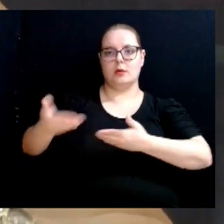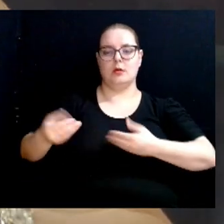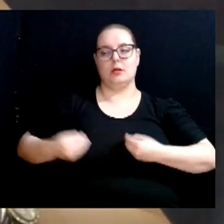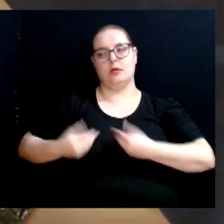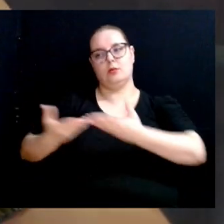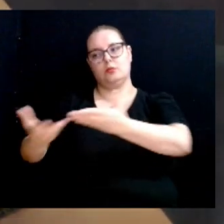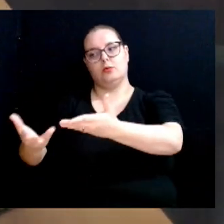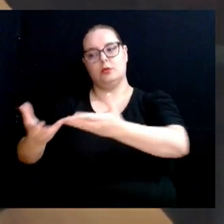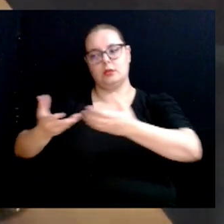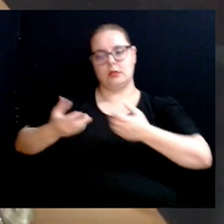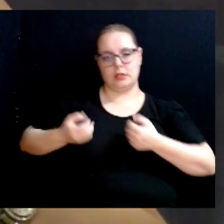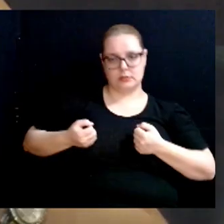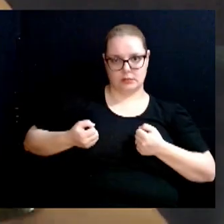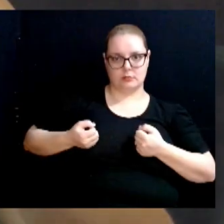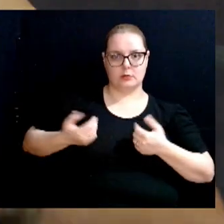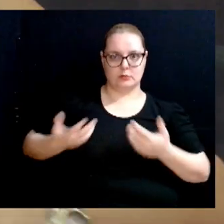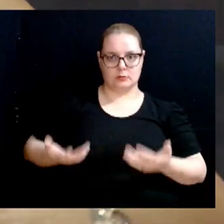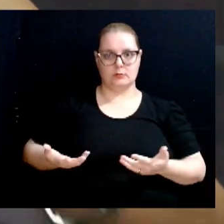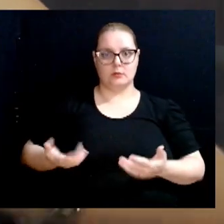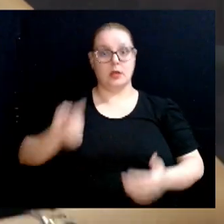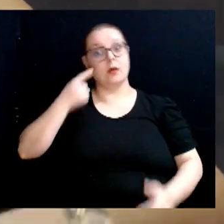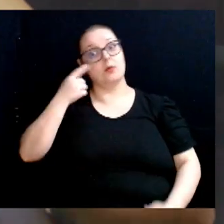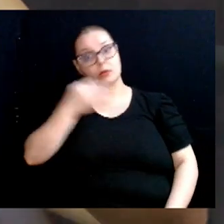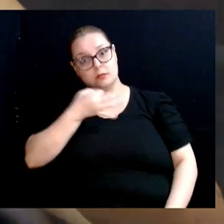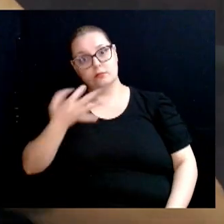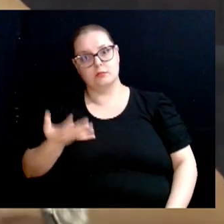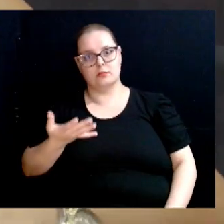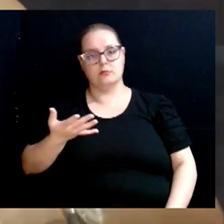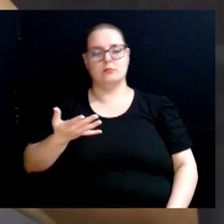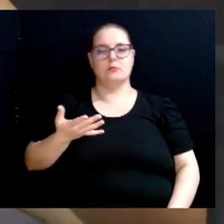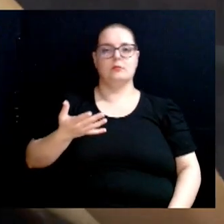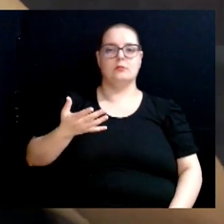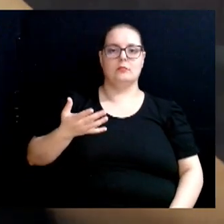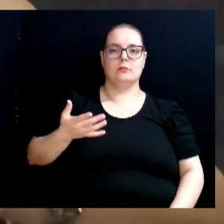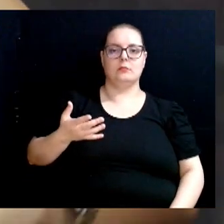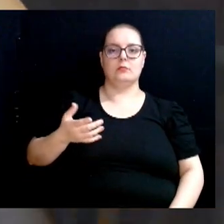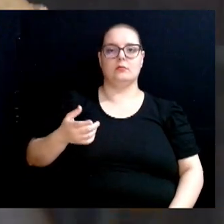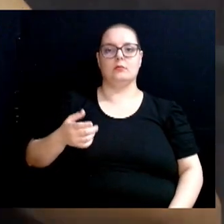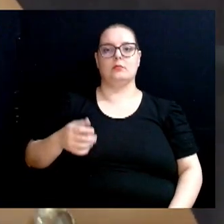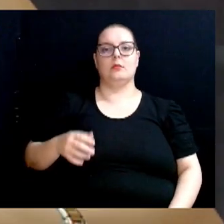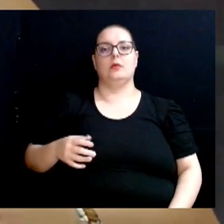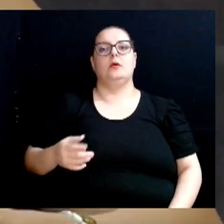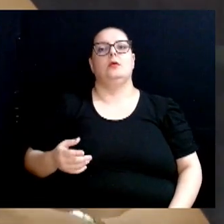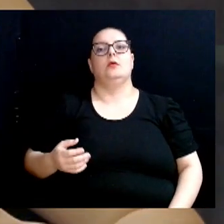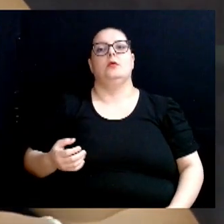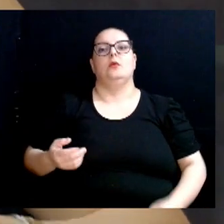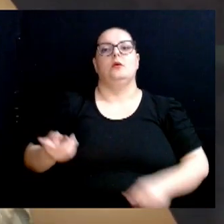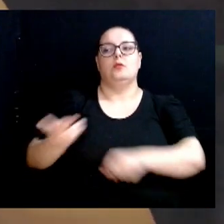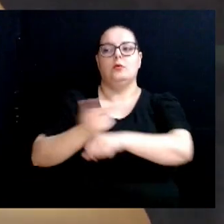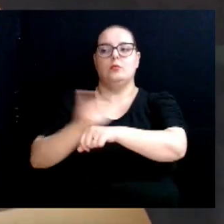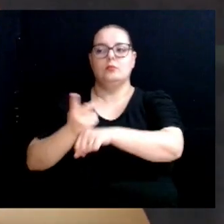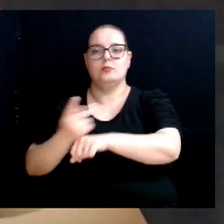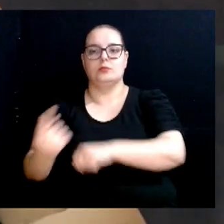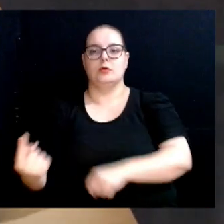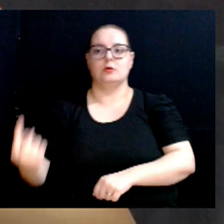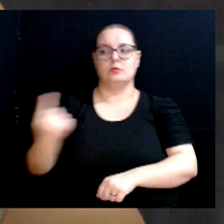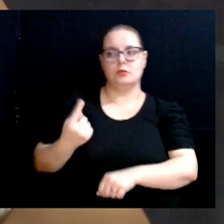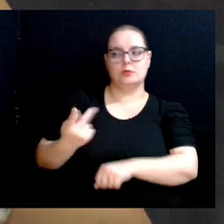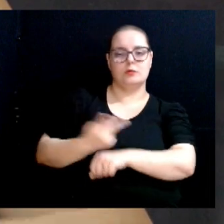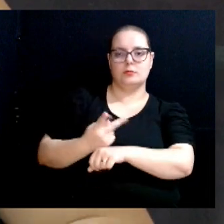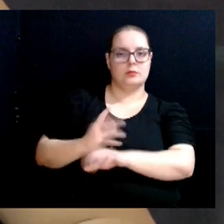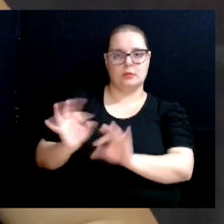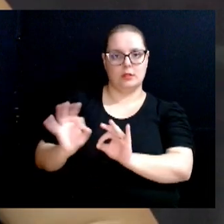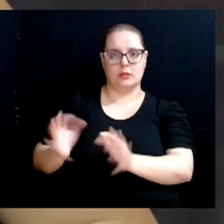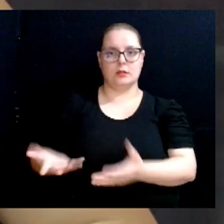ideal, né? É claro que fora desse cenário de um buscar e o outro não, vai gerando-se uma insegurança.